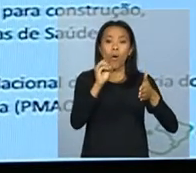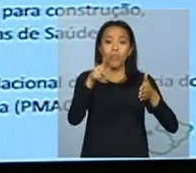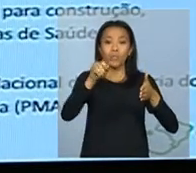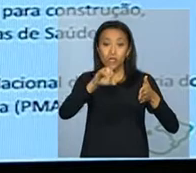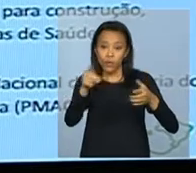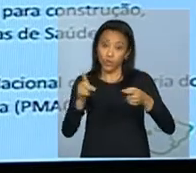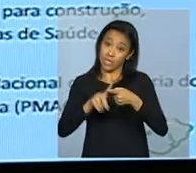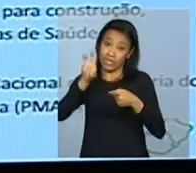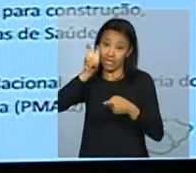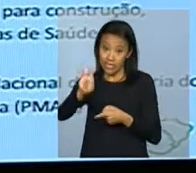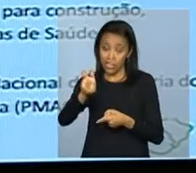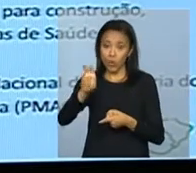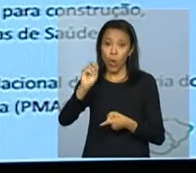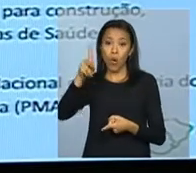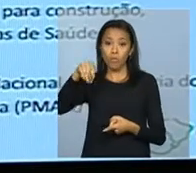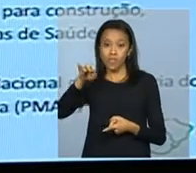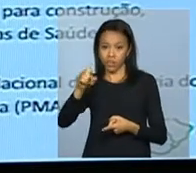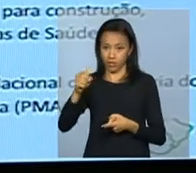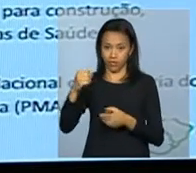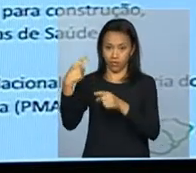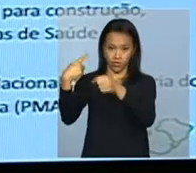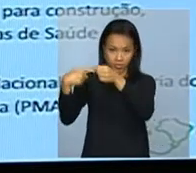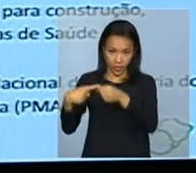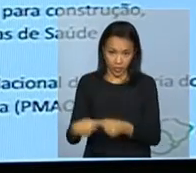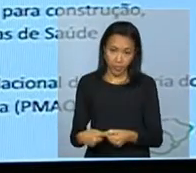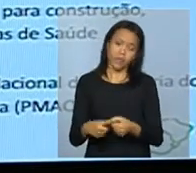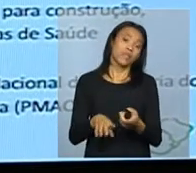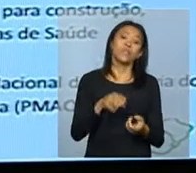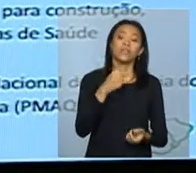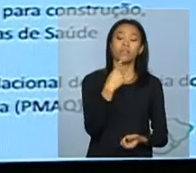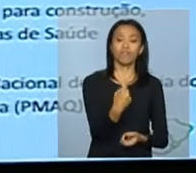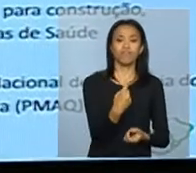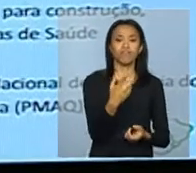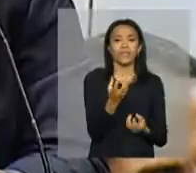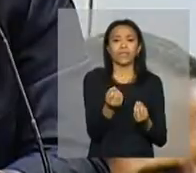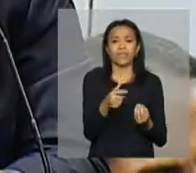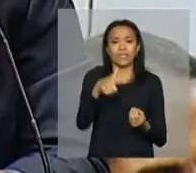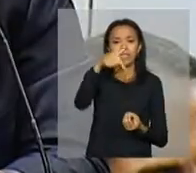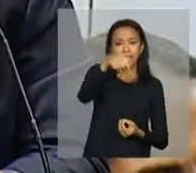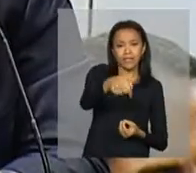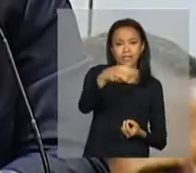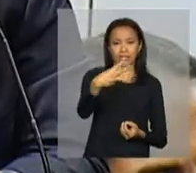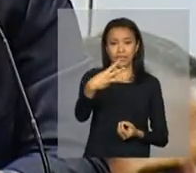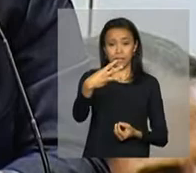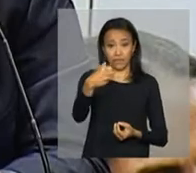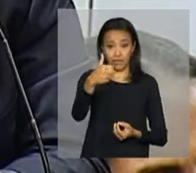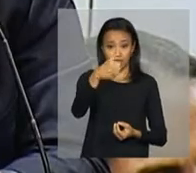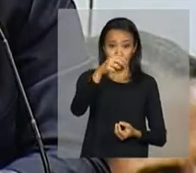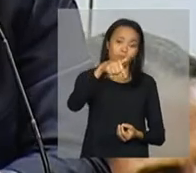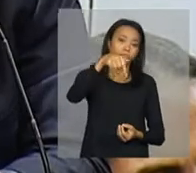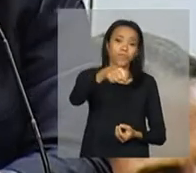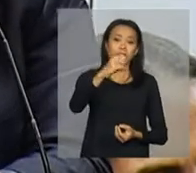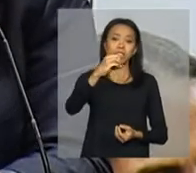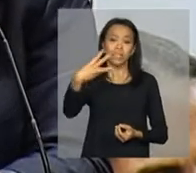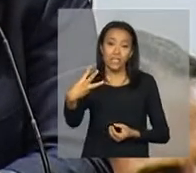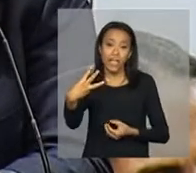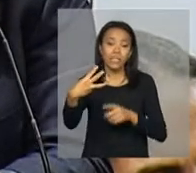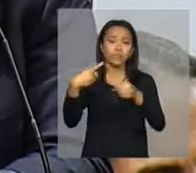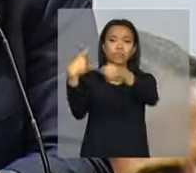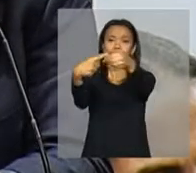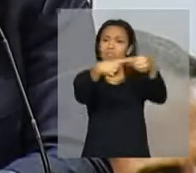sim com opção de municípios e uma opção de Distrito sanitário especial indígena Então teve 703 município se não tiveram na